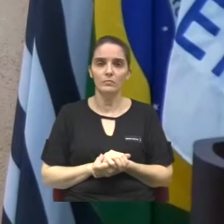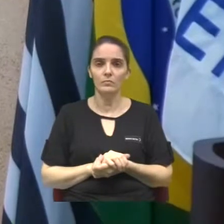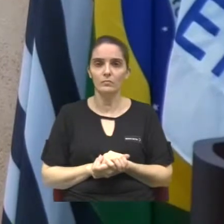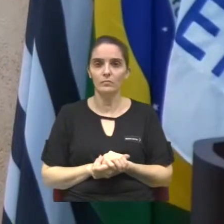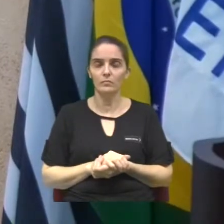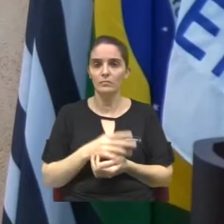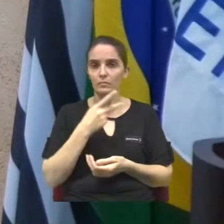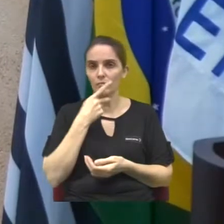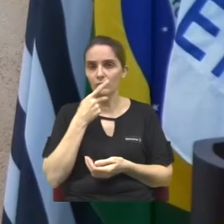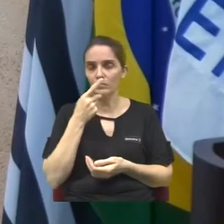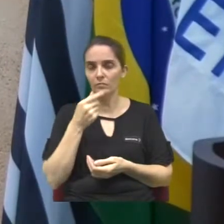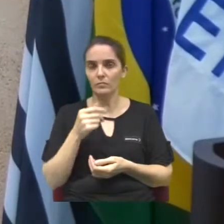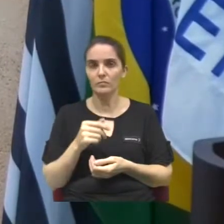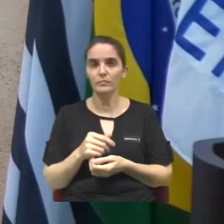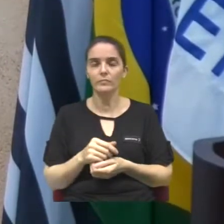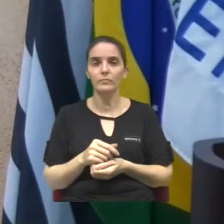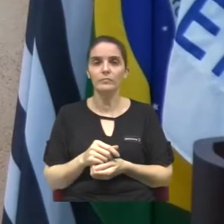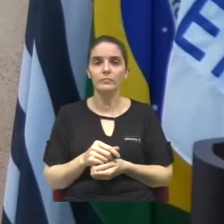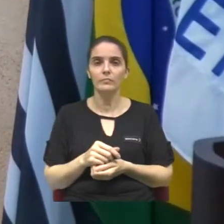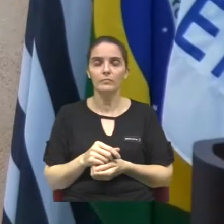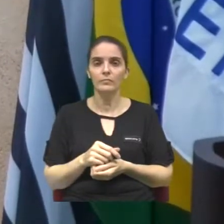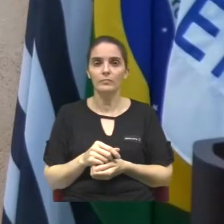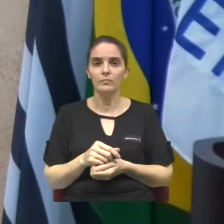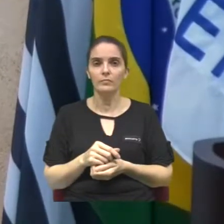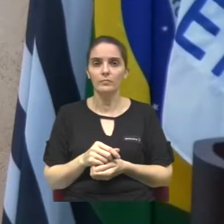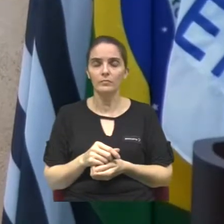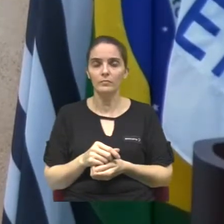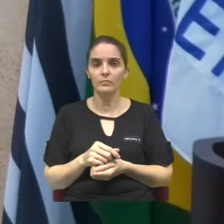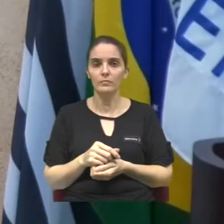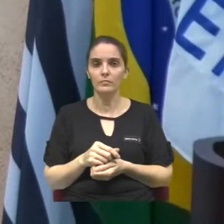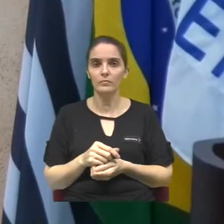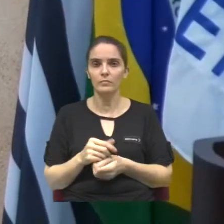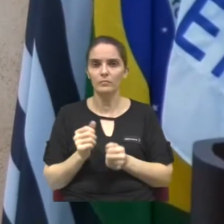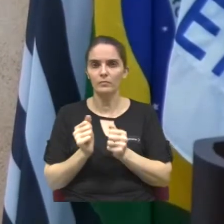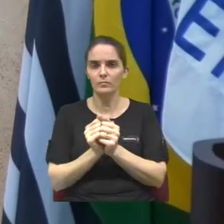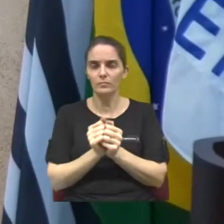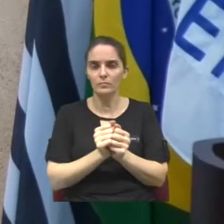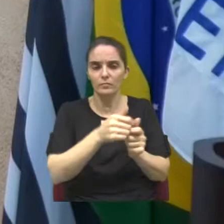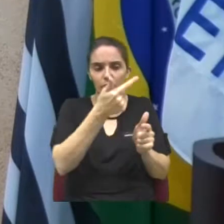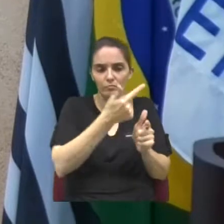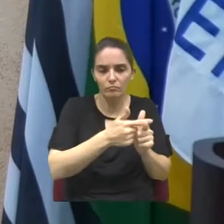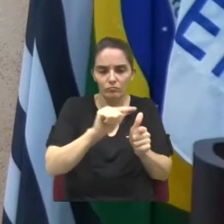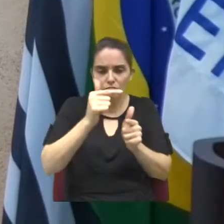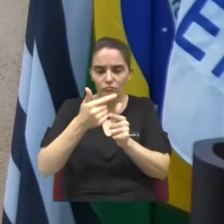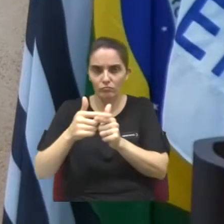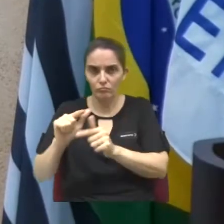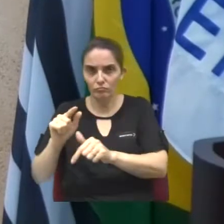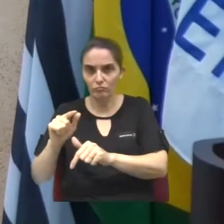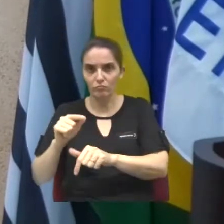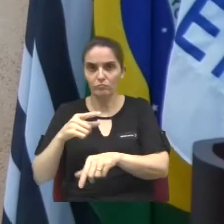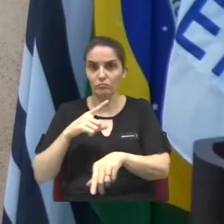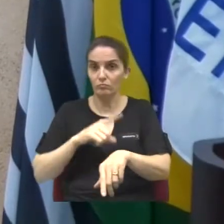Coloca a diversidade, foi dentro da divisão de expediente, foi 2 vezes citados